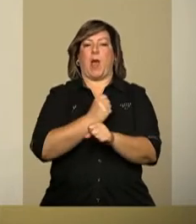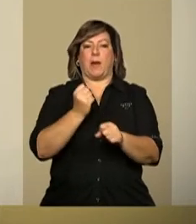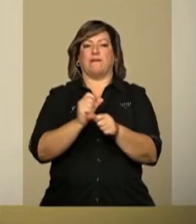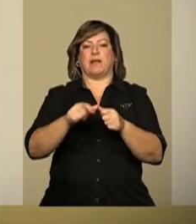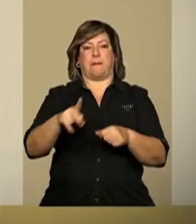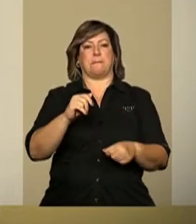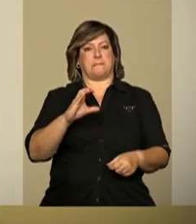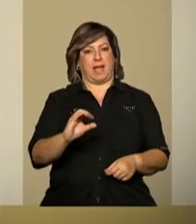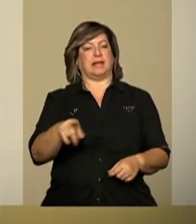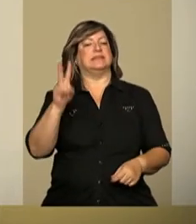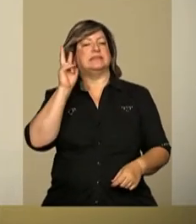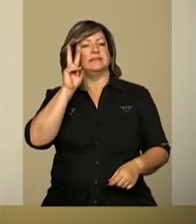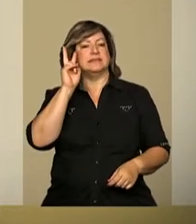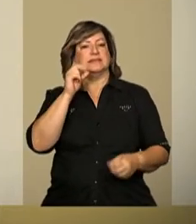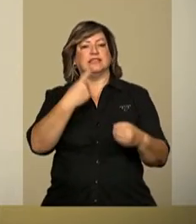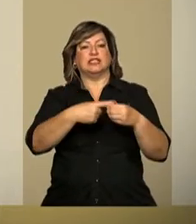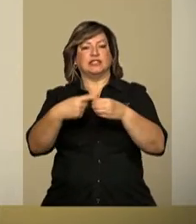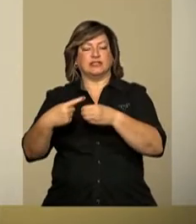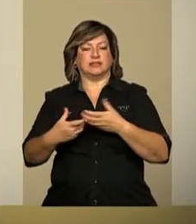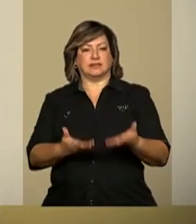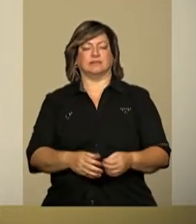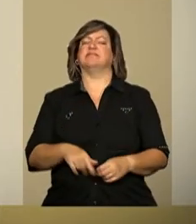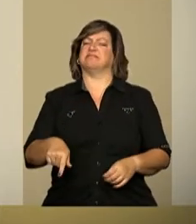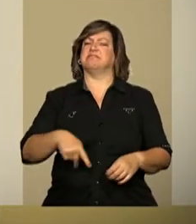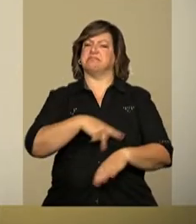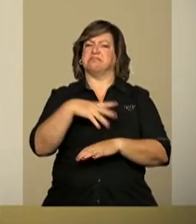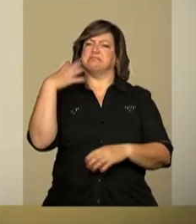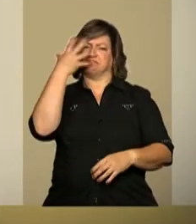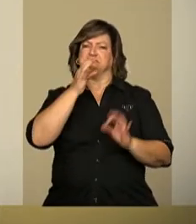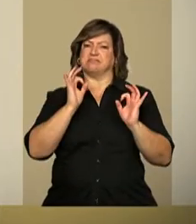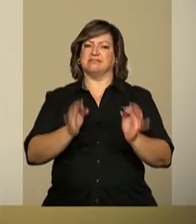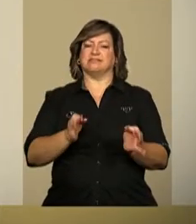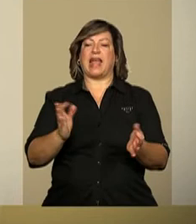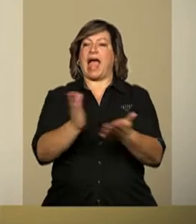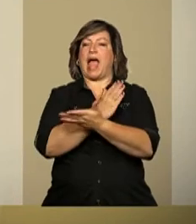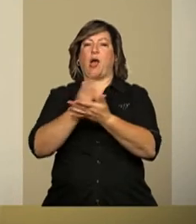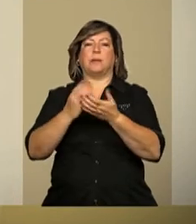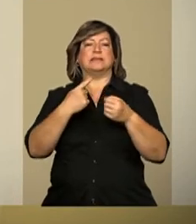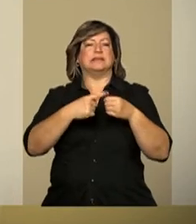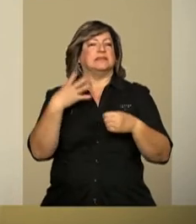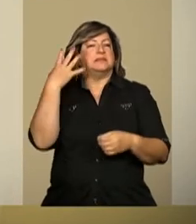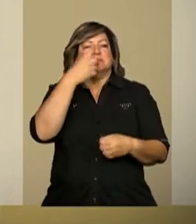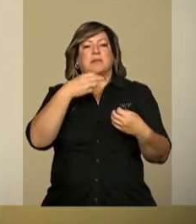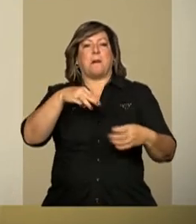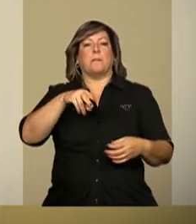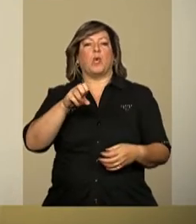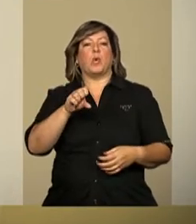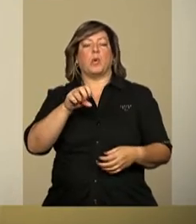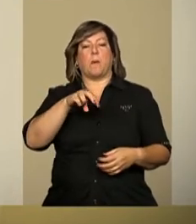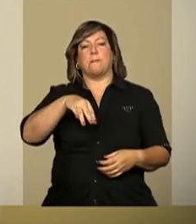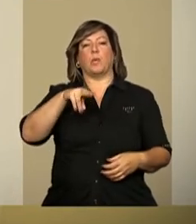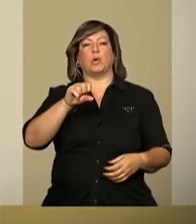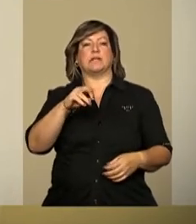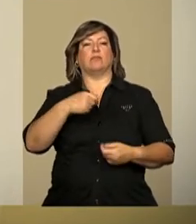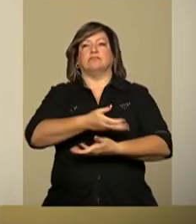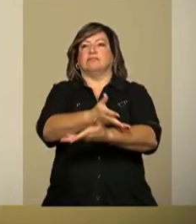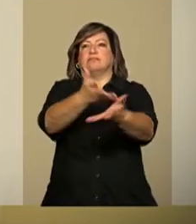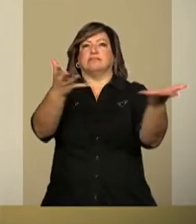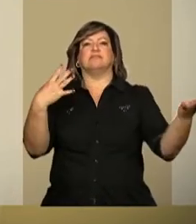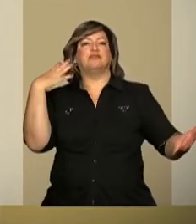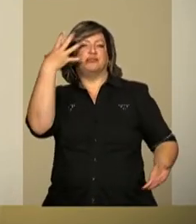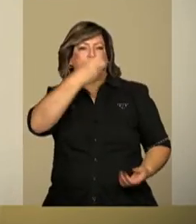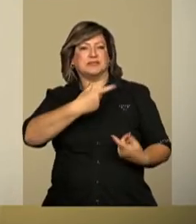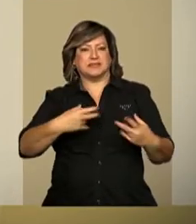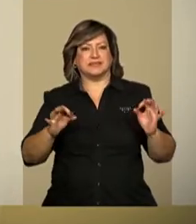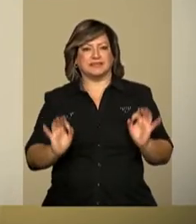pact cidades históricas o Brasil é um país muito bonito né Presidente algumas cidades são verdadeiros museus a céu aberto não é mesmo Olha